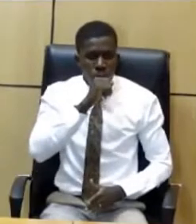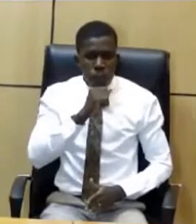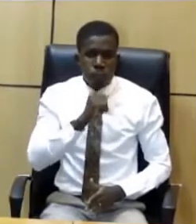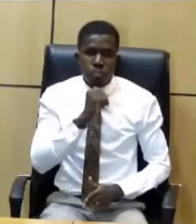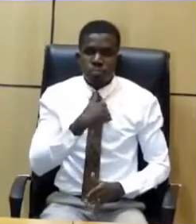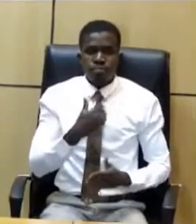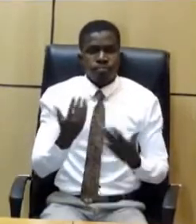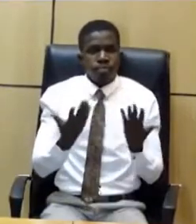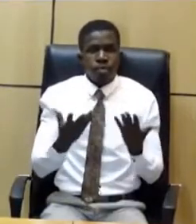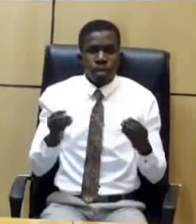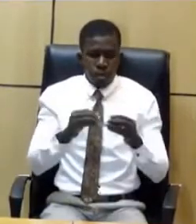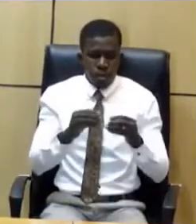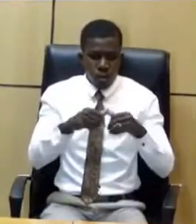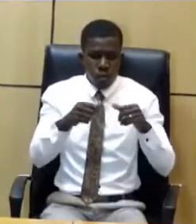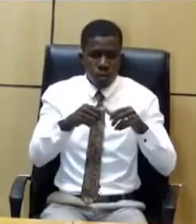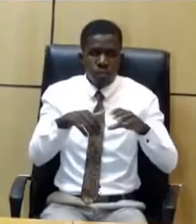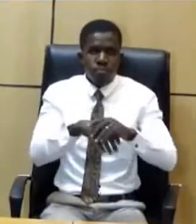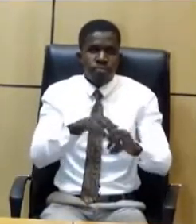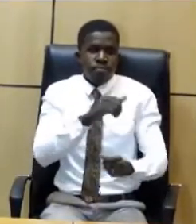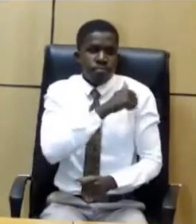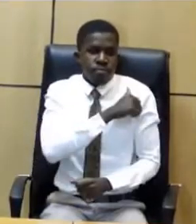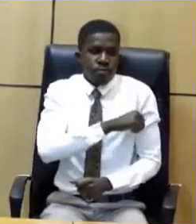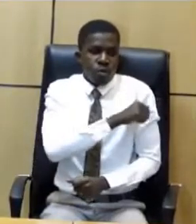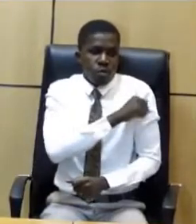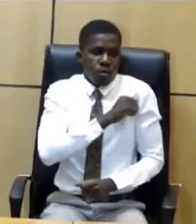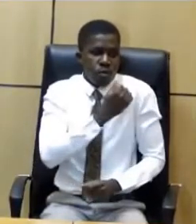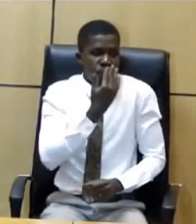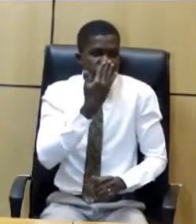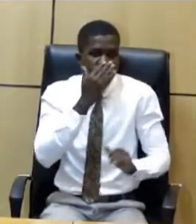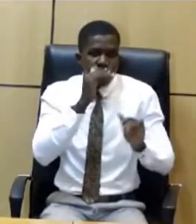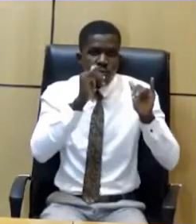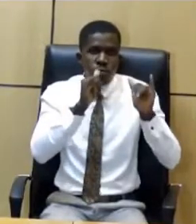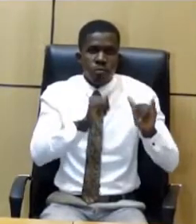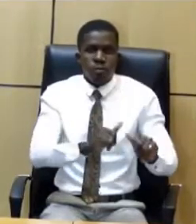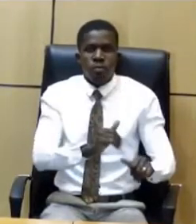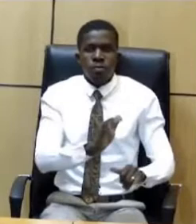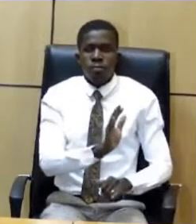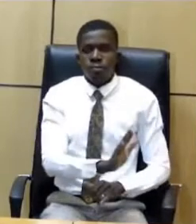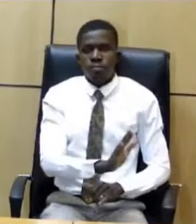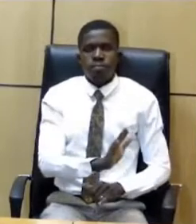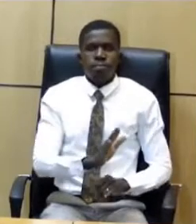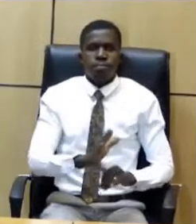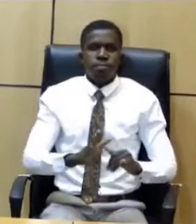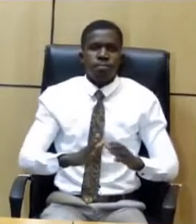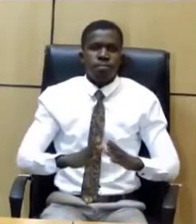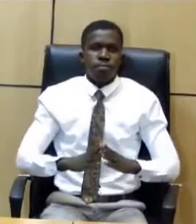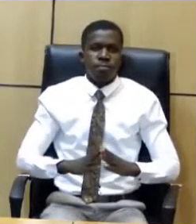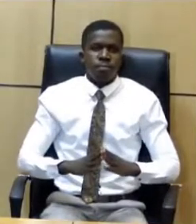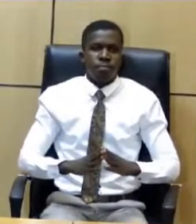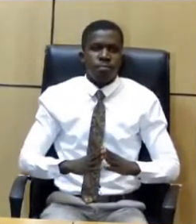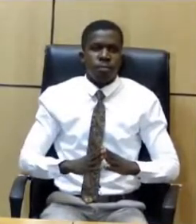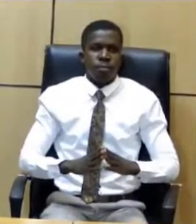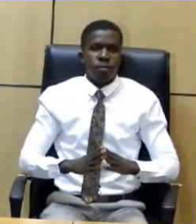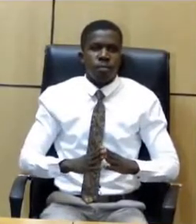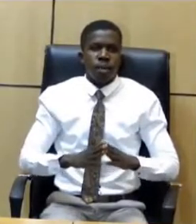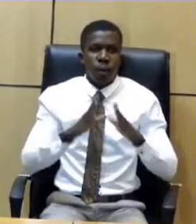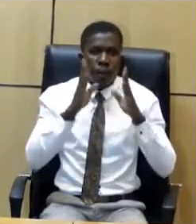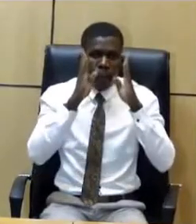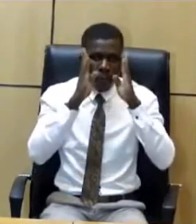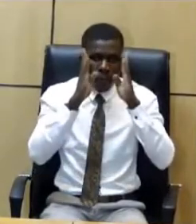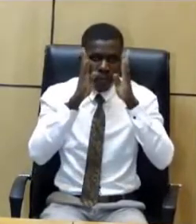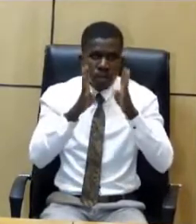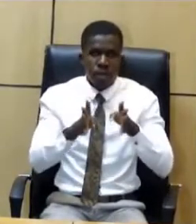estão em tratamento nas nossas várias unidades de prestação de serviços de